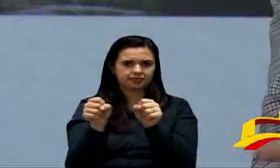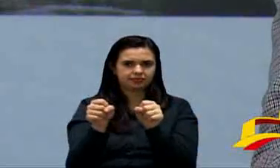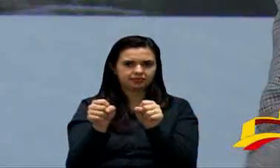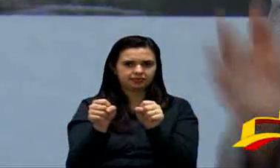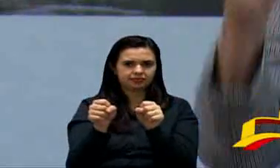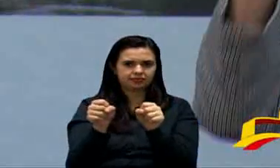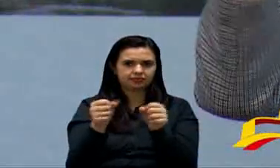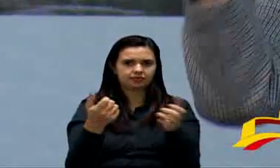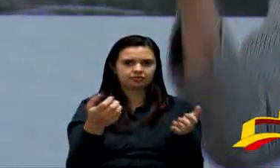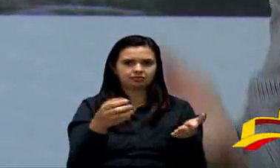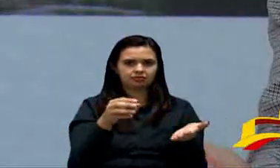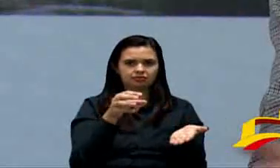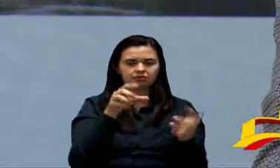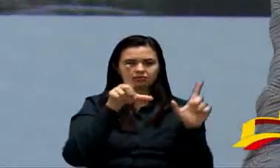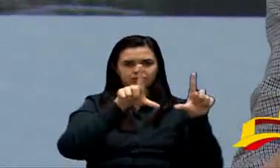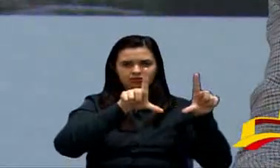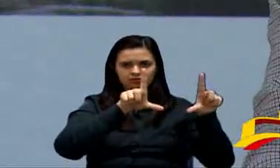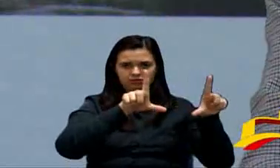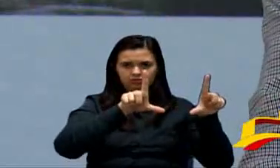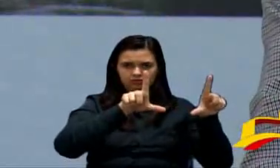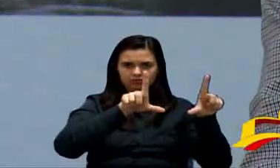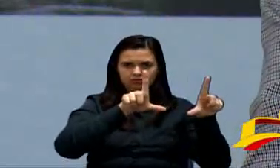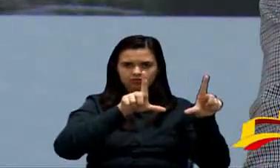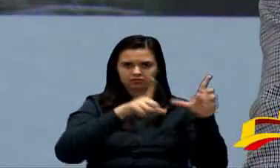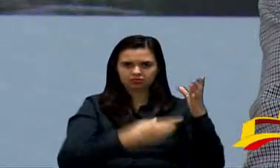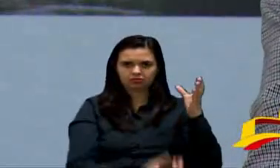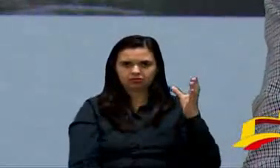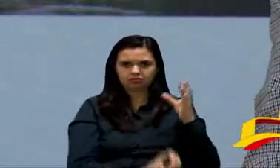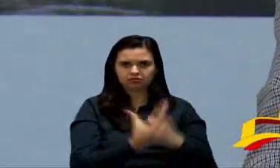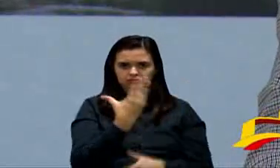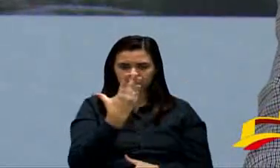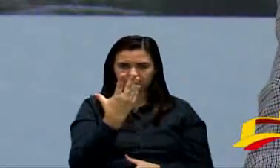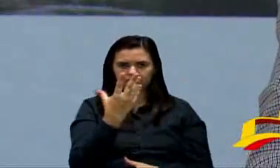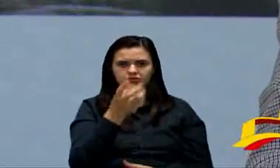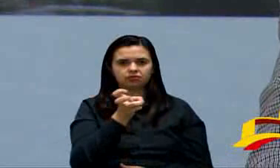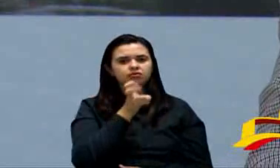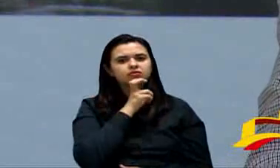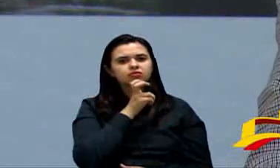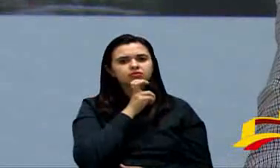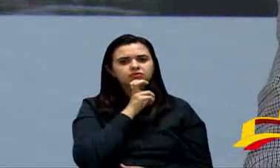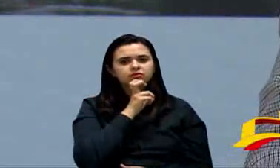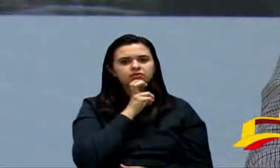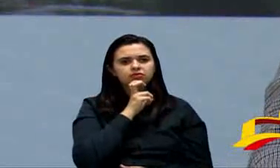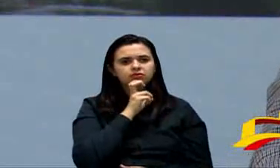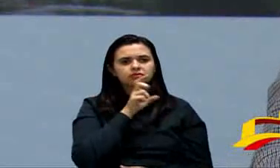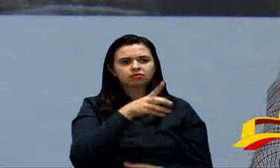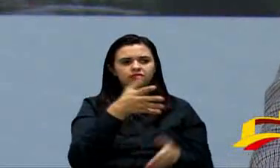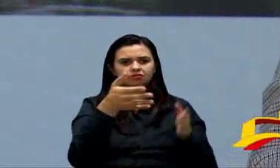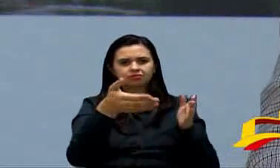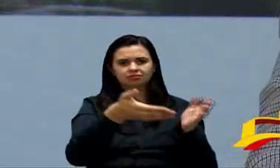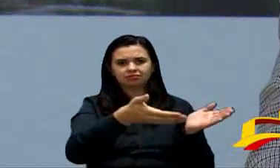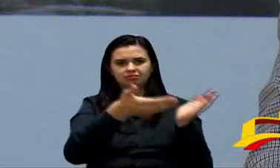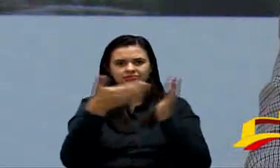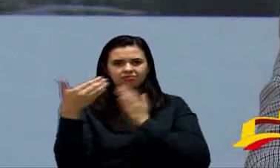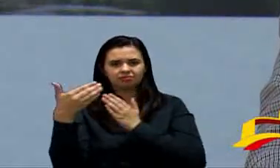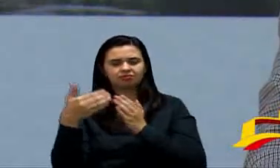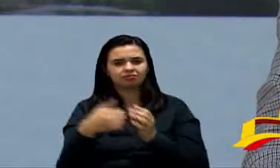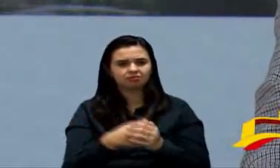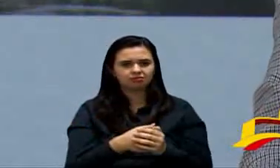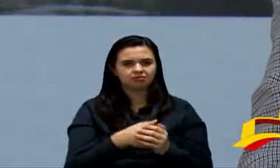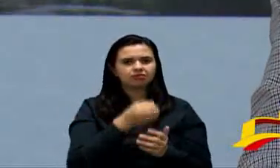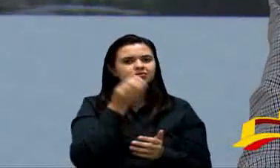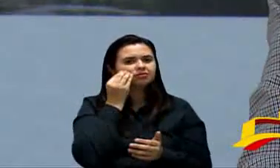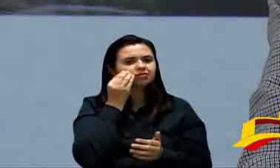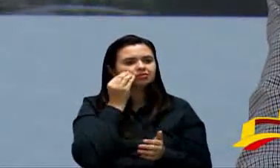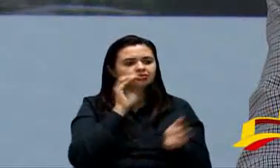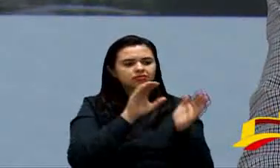a placa de bronze, onde tem o marco da fundação da cidade de Sorocaba, está sendo arrancado, não conseguiram levar. Mas a escola